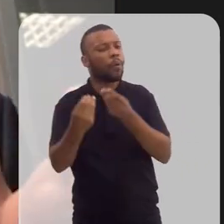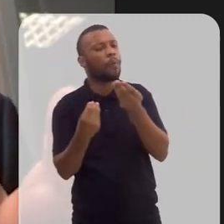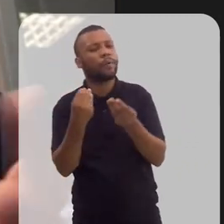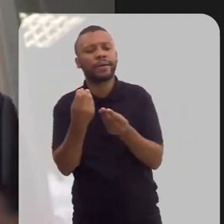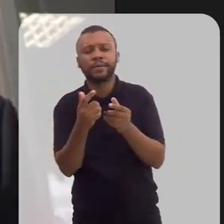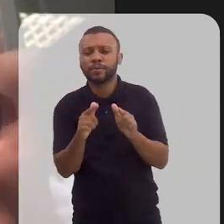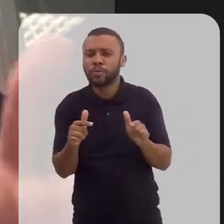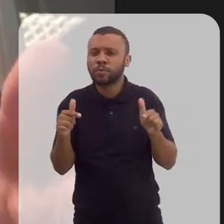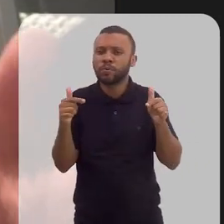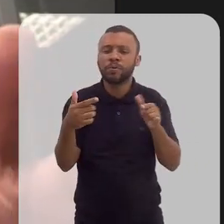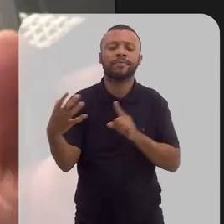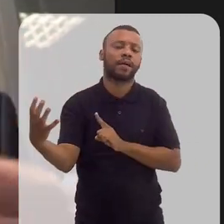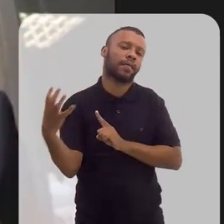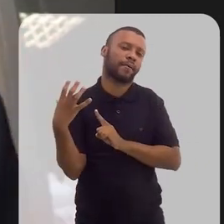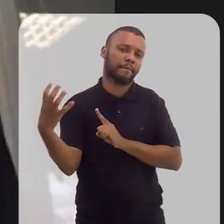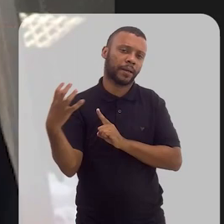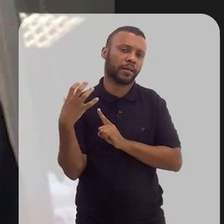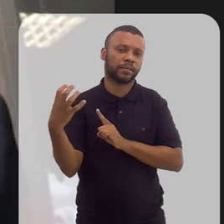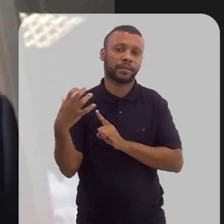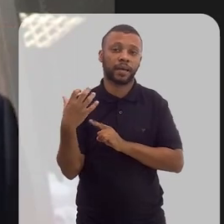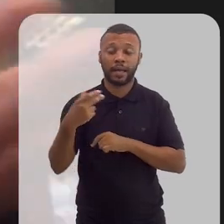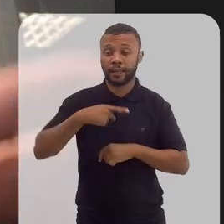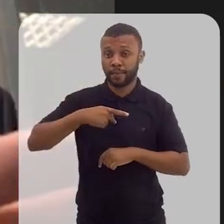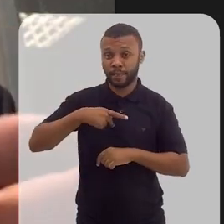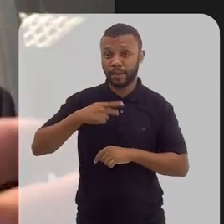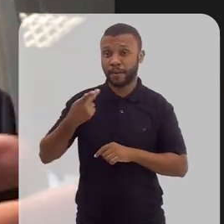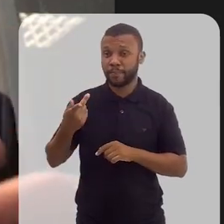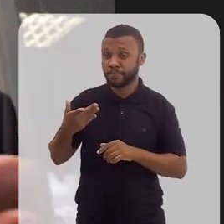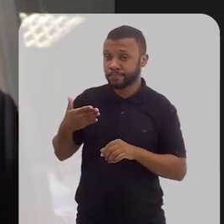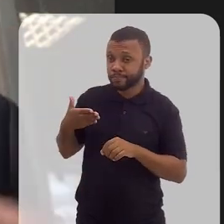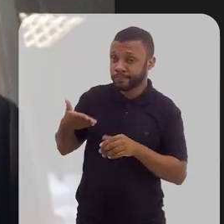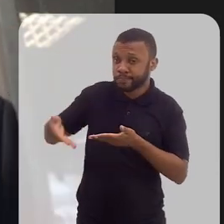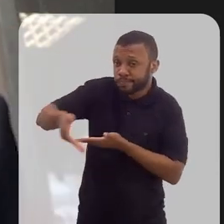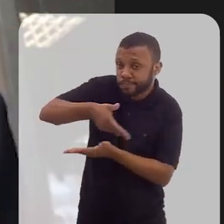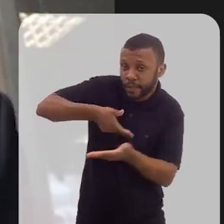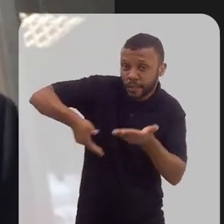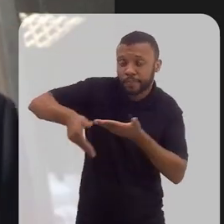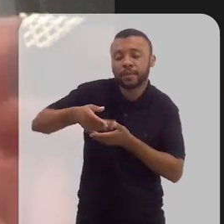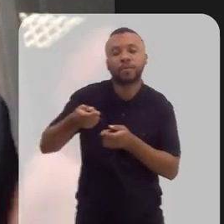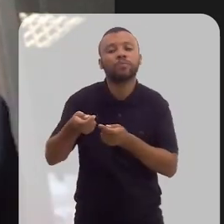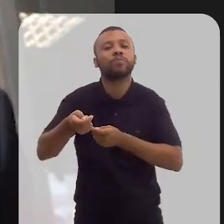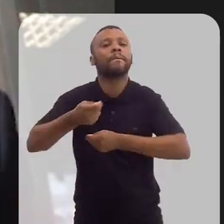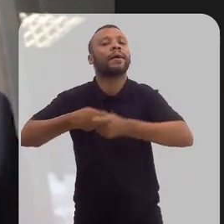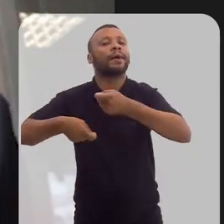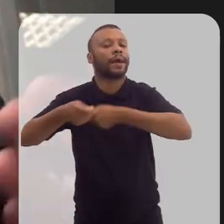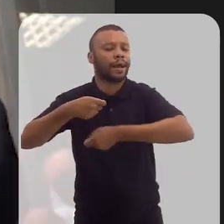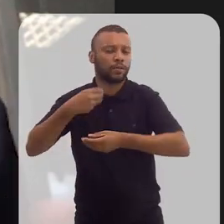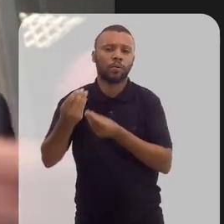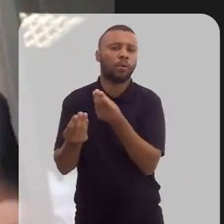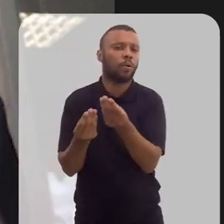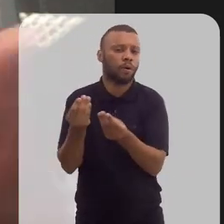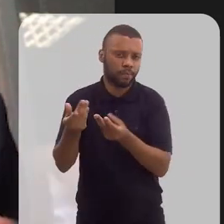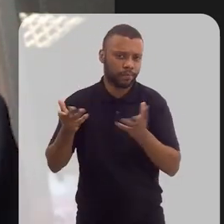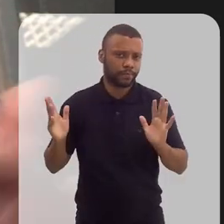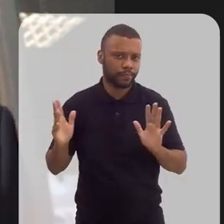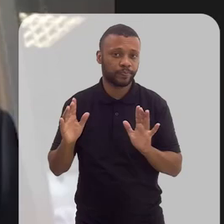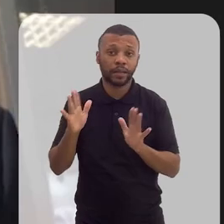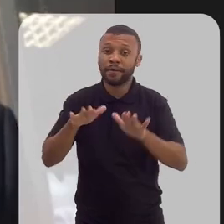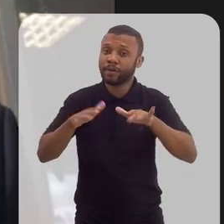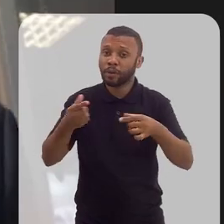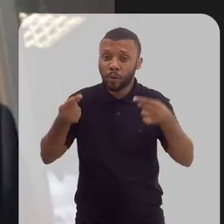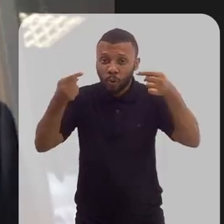isso vai impactar na minha participação de mercado, né? Essa empresa, ao participar do mercado, os